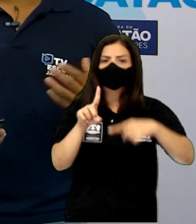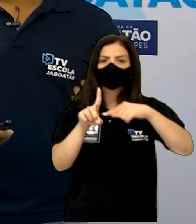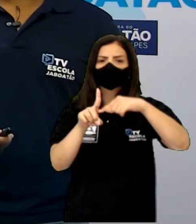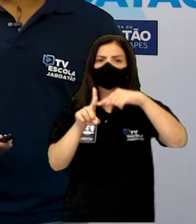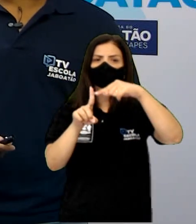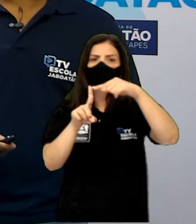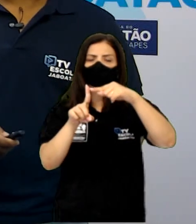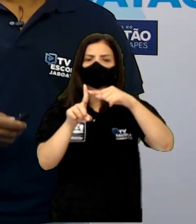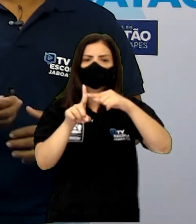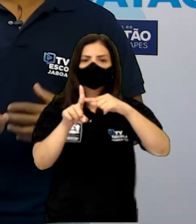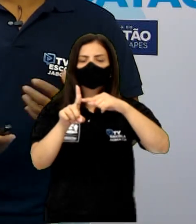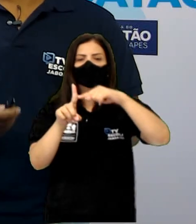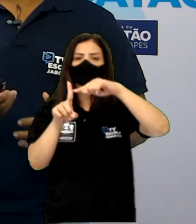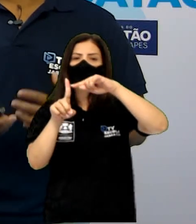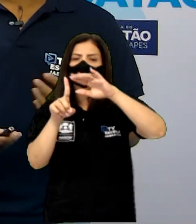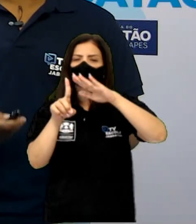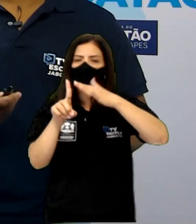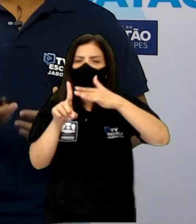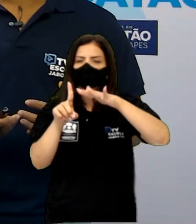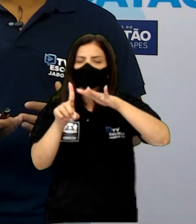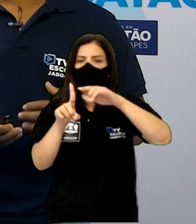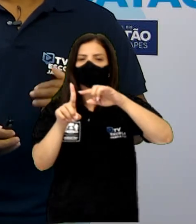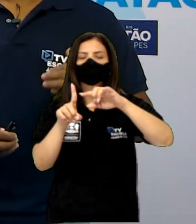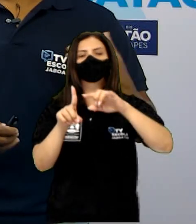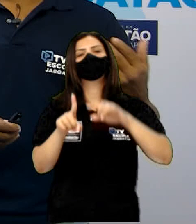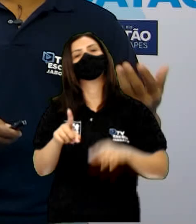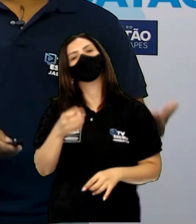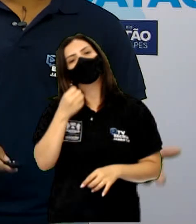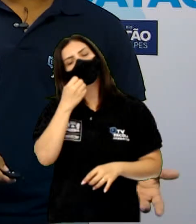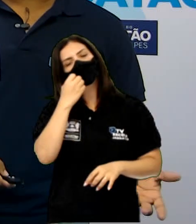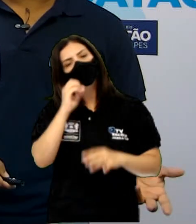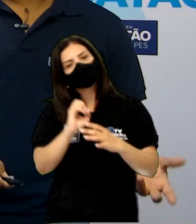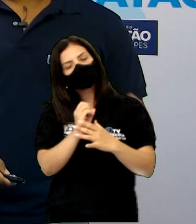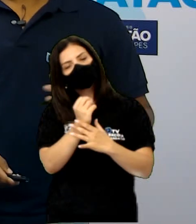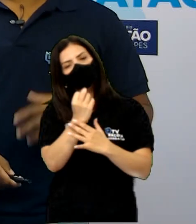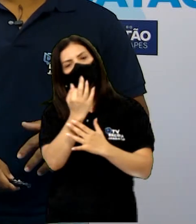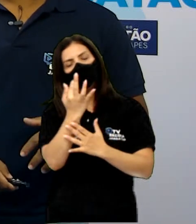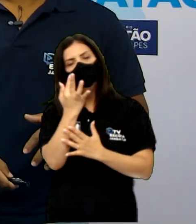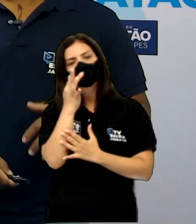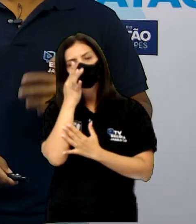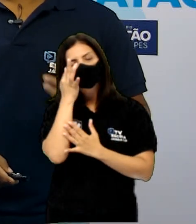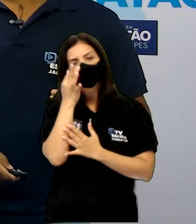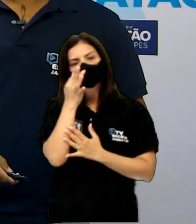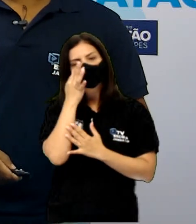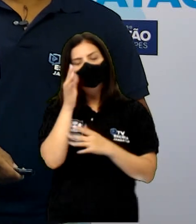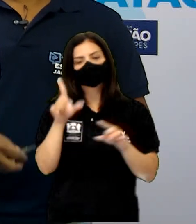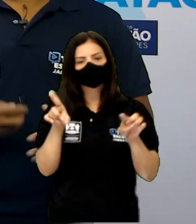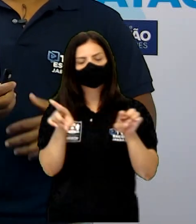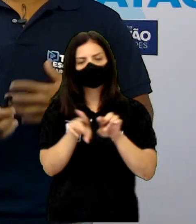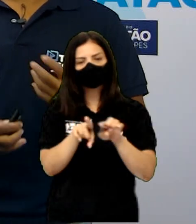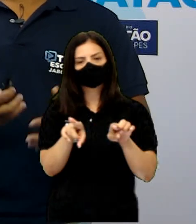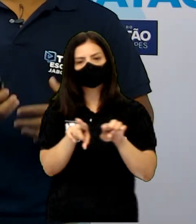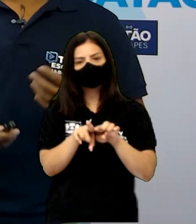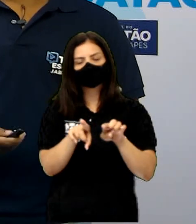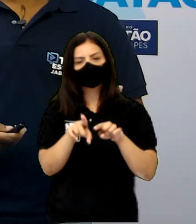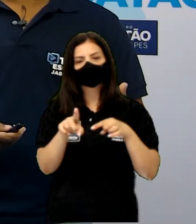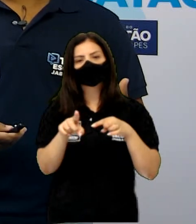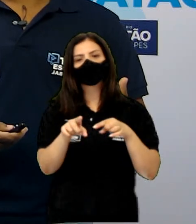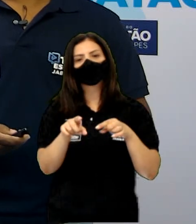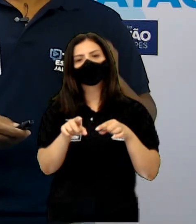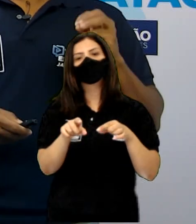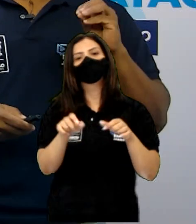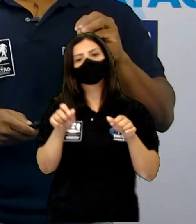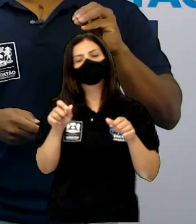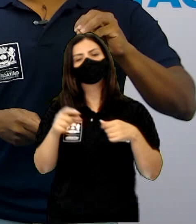mais amenas e mais propícia também à floração e também à produção de